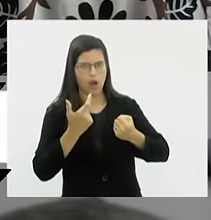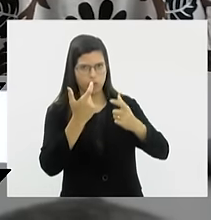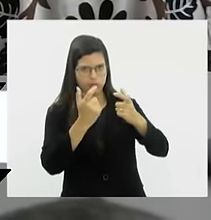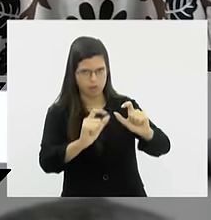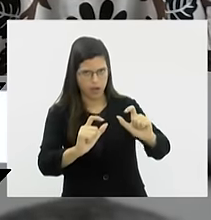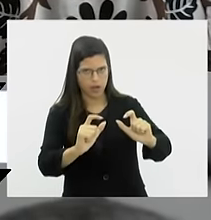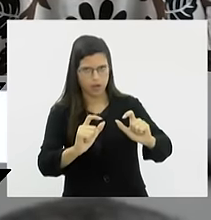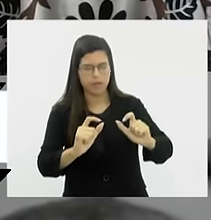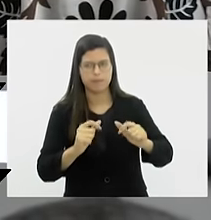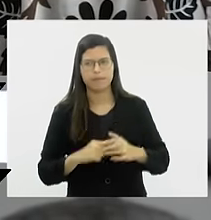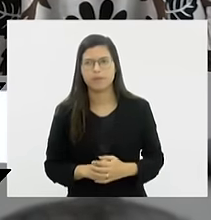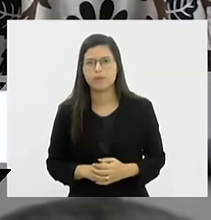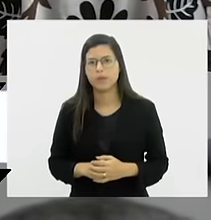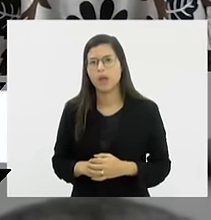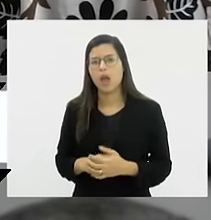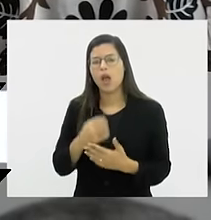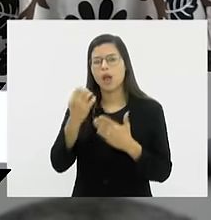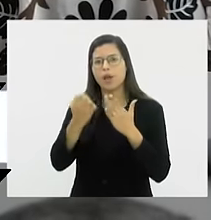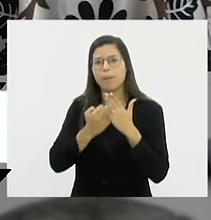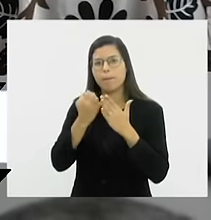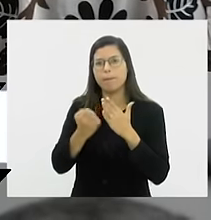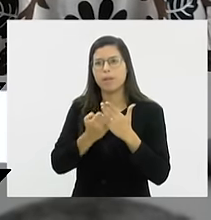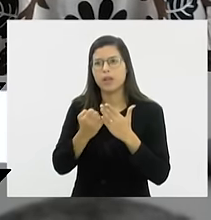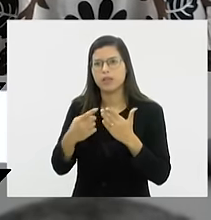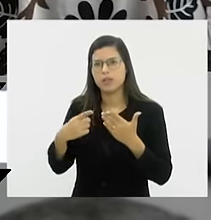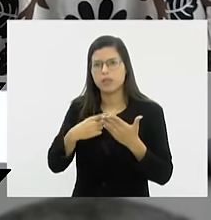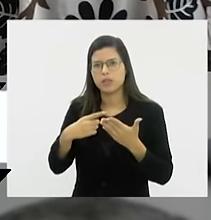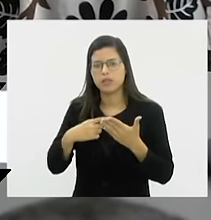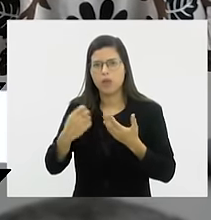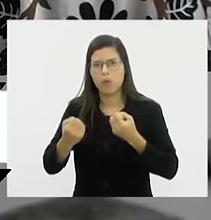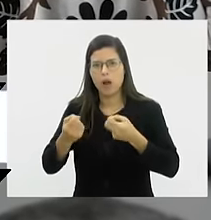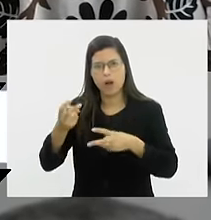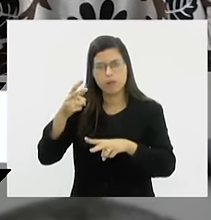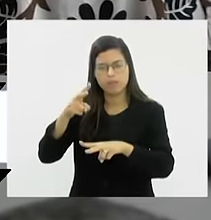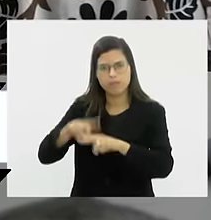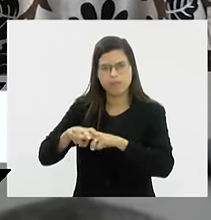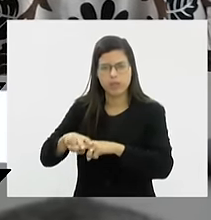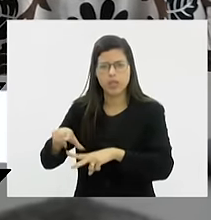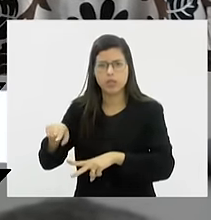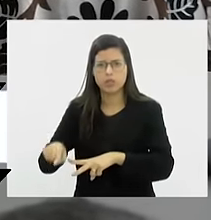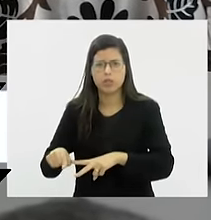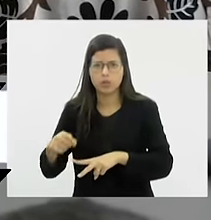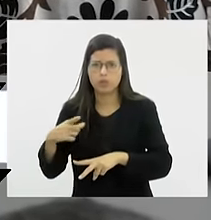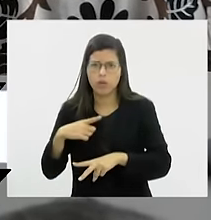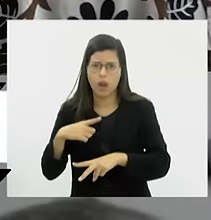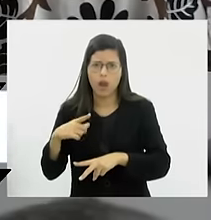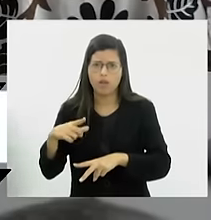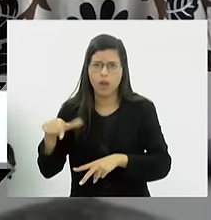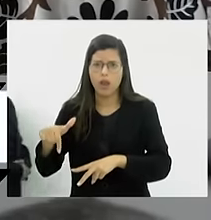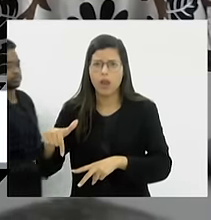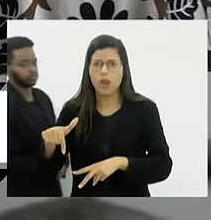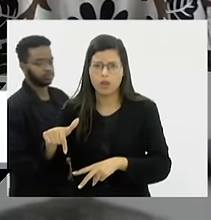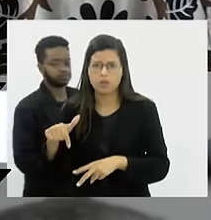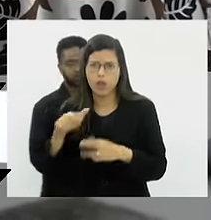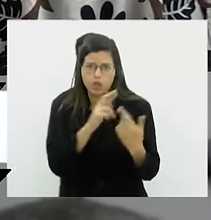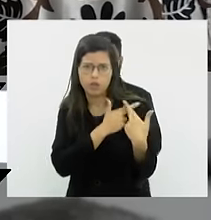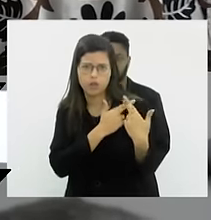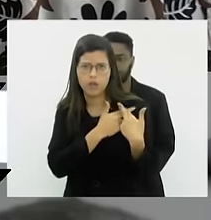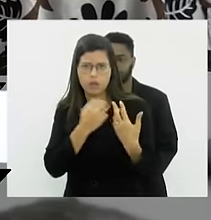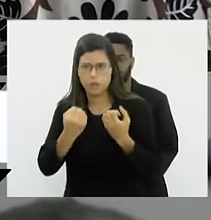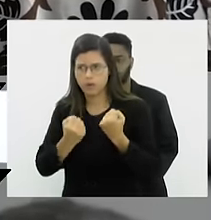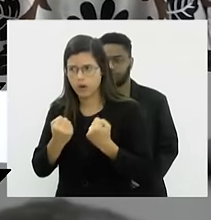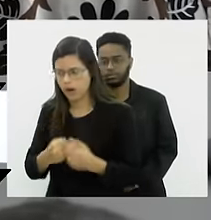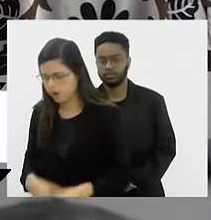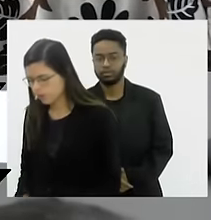quando a empresa recebe o veículo retido, apreendido, ela passa a ter posse do veículo. Tanto que existem alguns